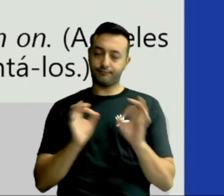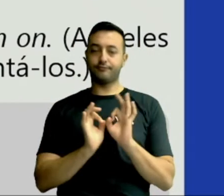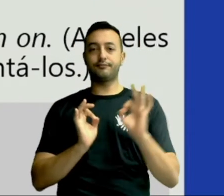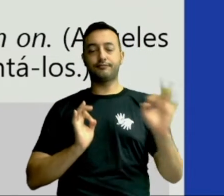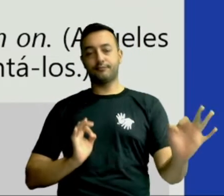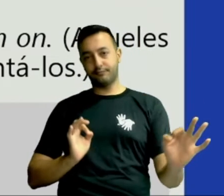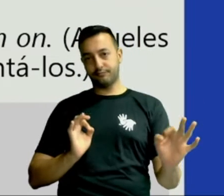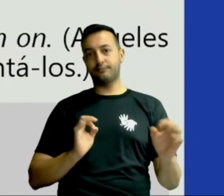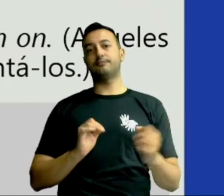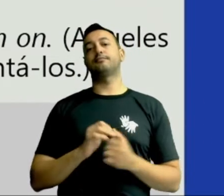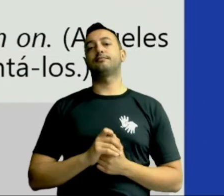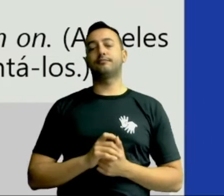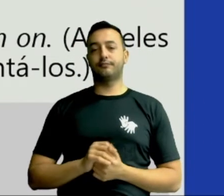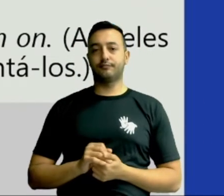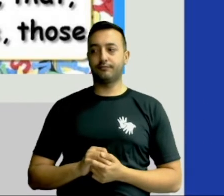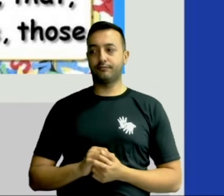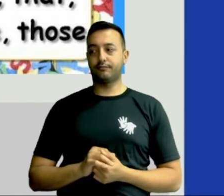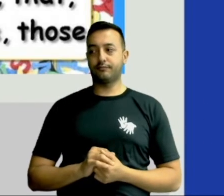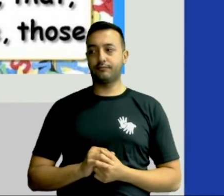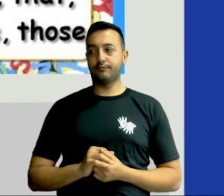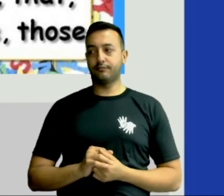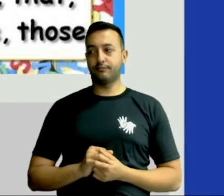do interlocutor